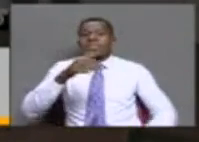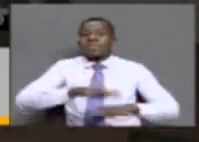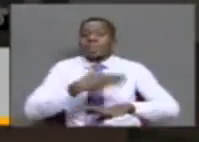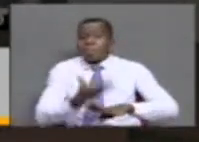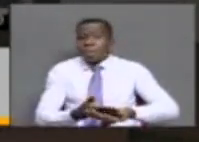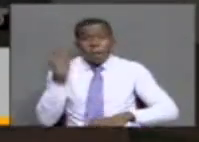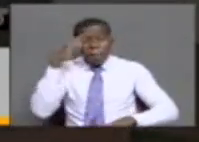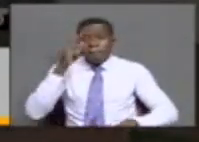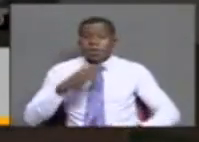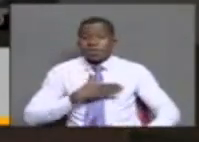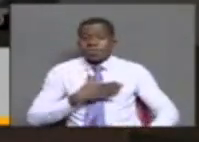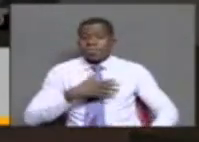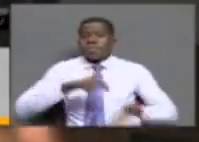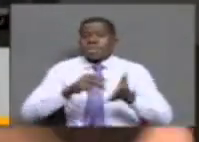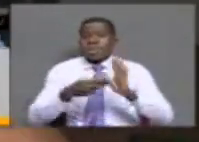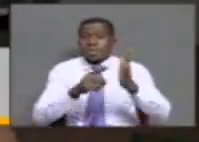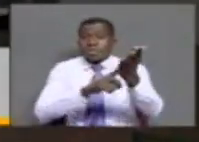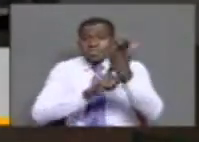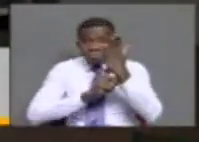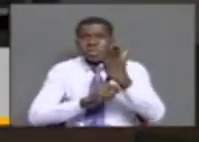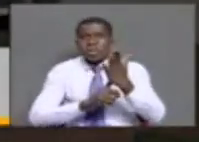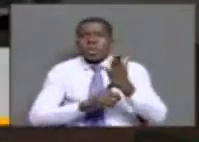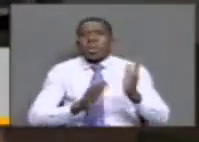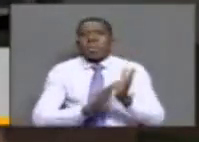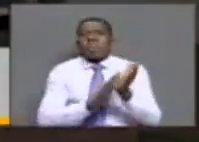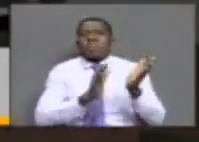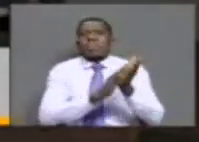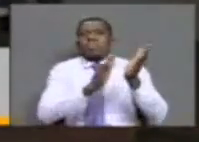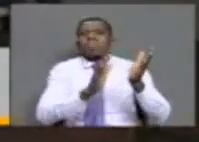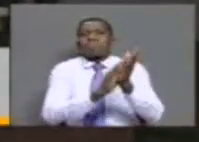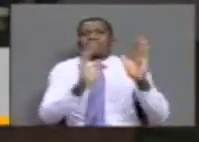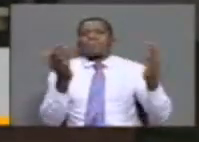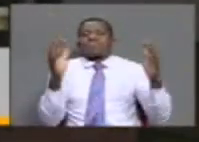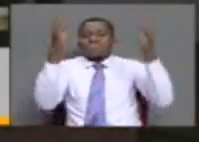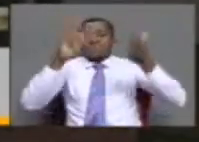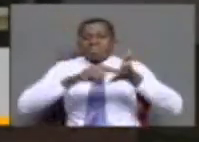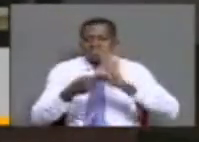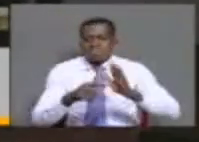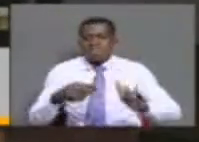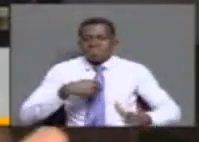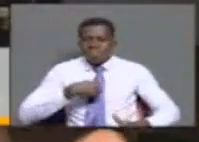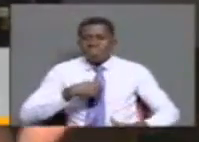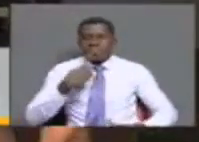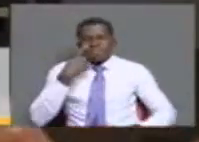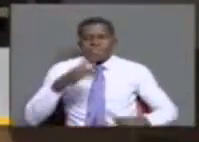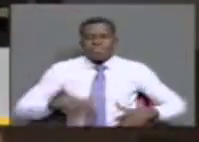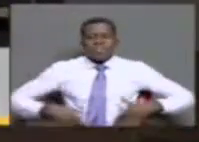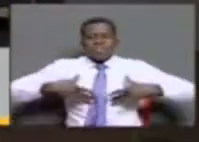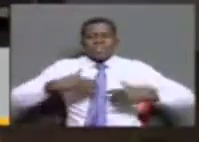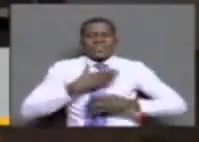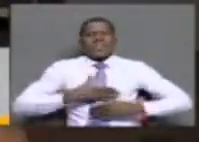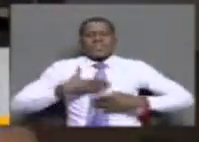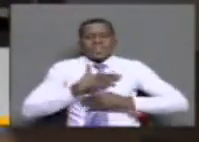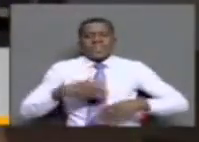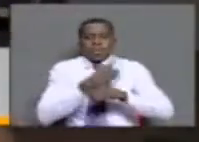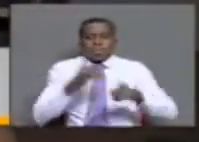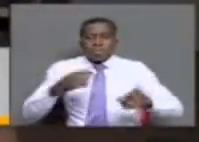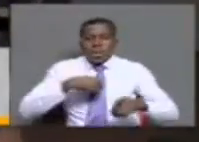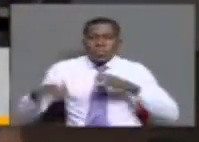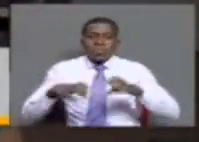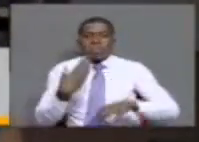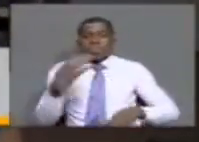para mim isto representa mais do que uma homenagem, o reconhecimento daquilo que nós temos feito em prol